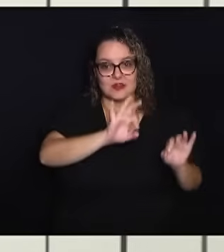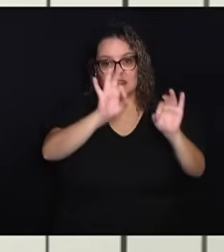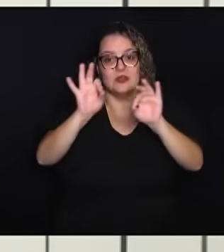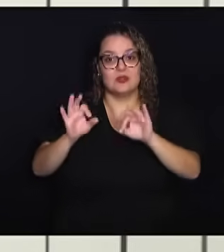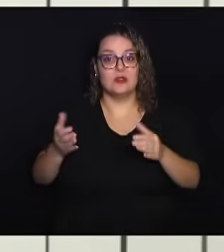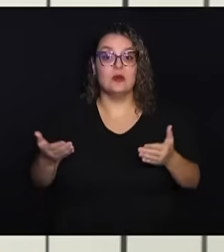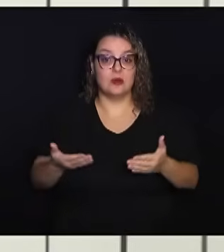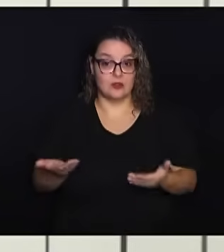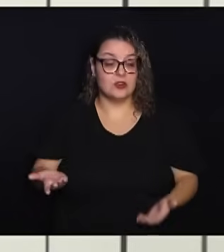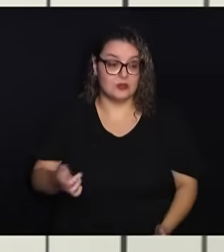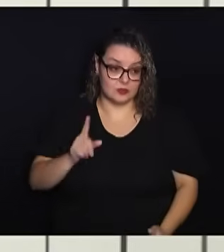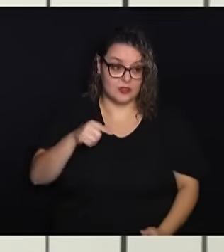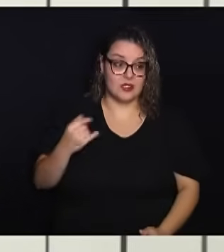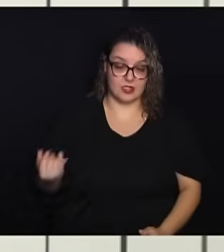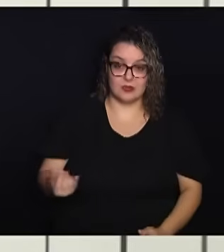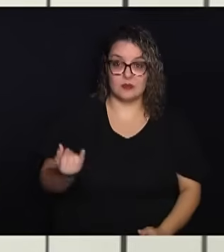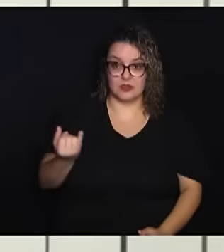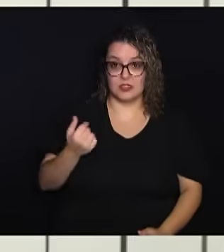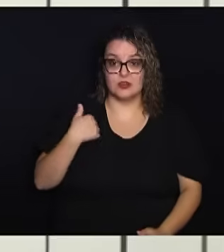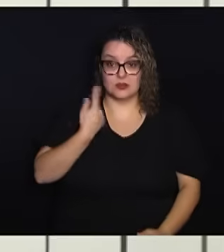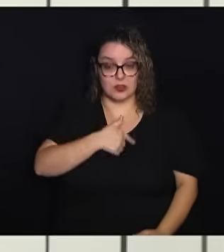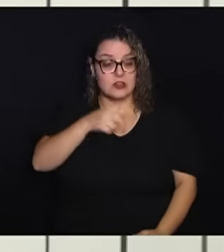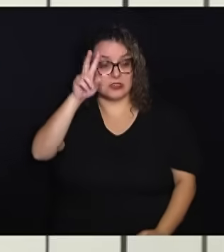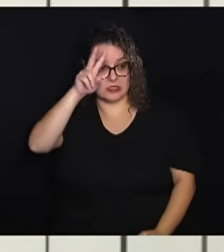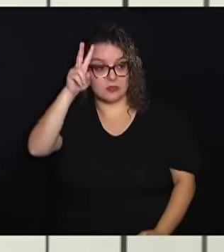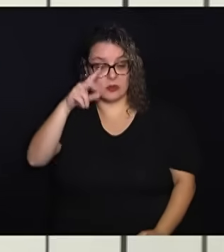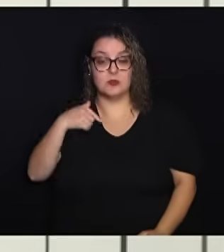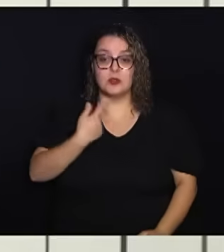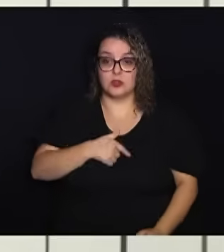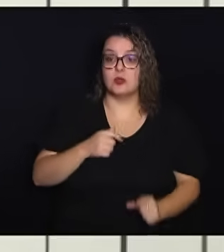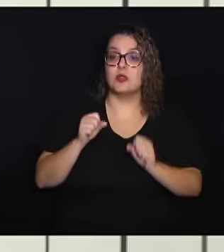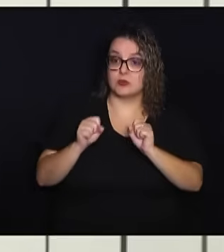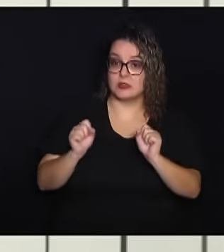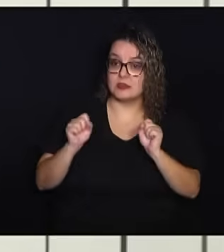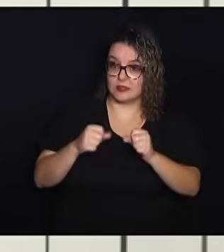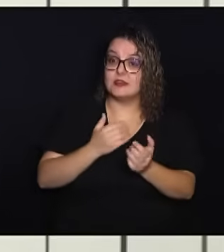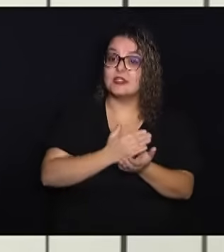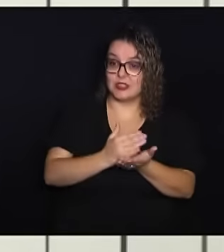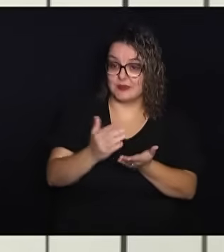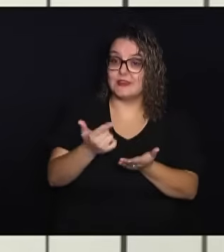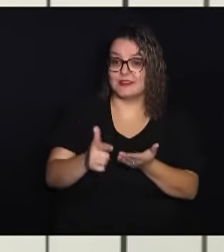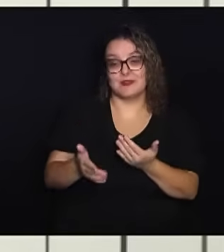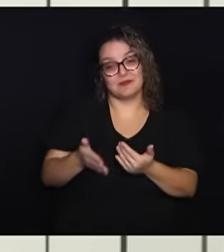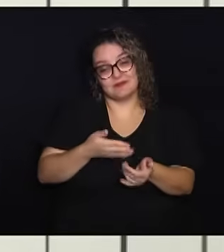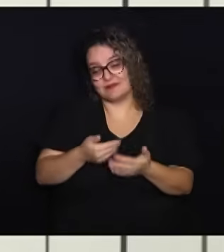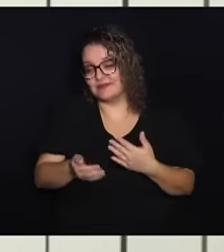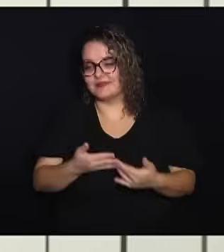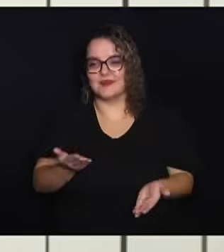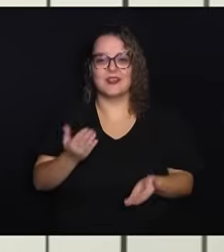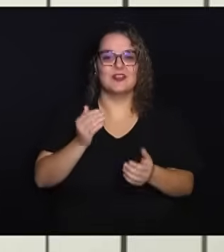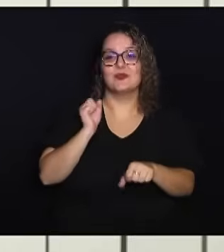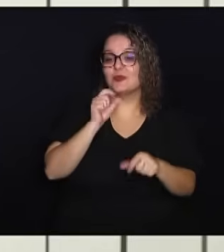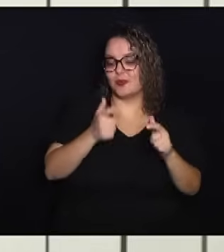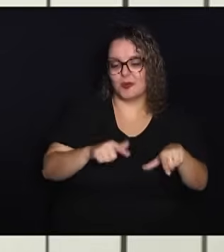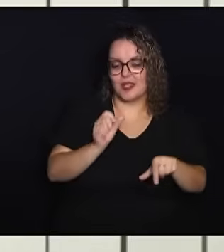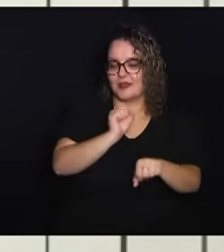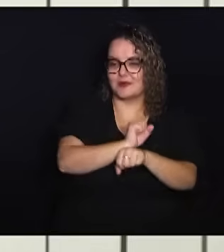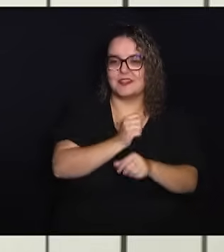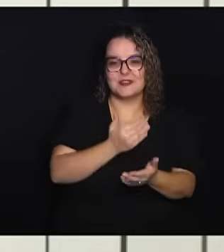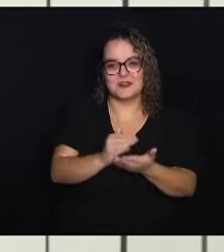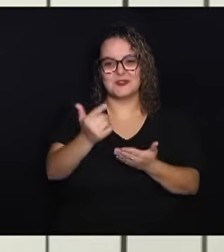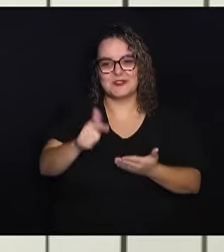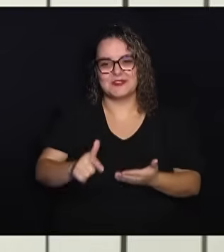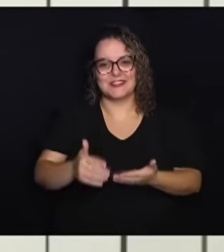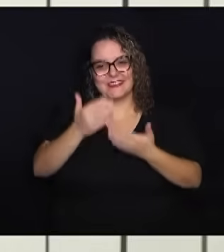hoje, porque é importante a gente lembrar que nós podemos sim recomeçar, independente de onde você parou, a gente recomeça.